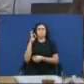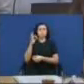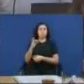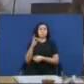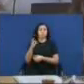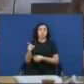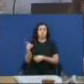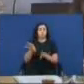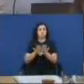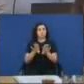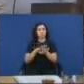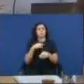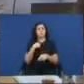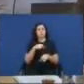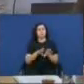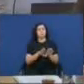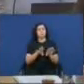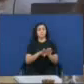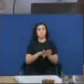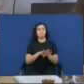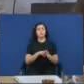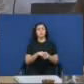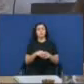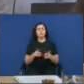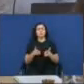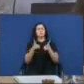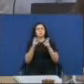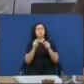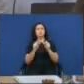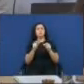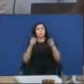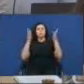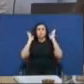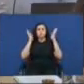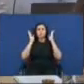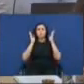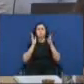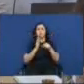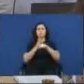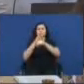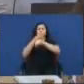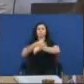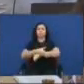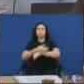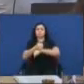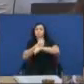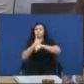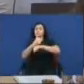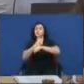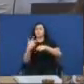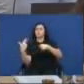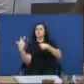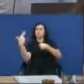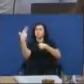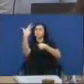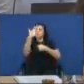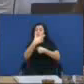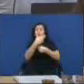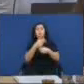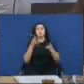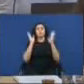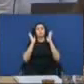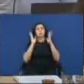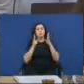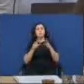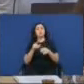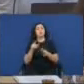como eu também. Eu verifiquei um caminhão da Electro fazendo, os profissionais fazendo a poda, e o próprio caminhão